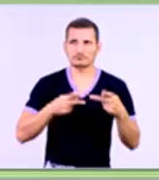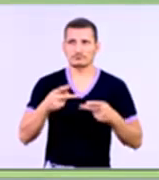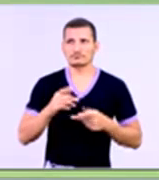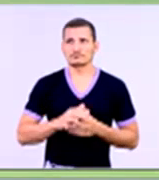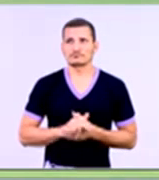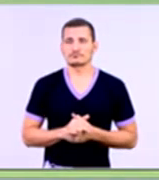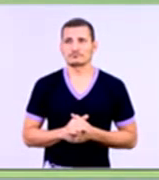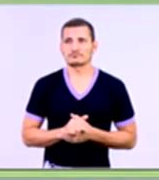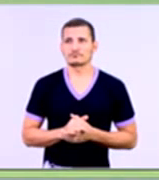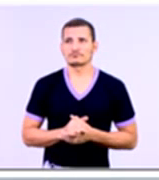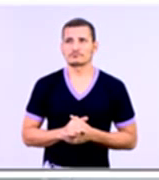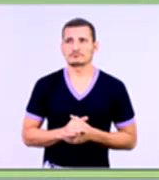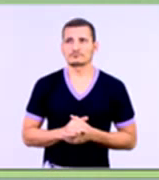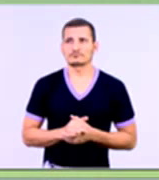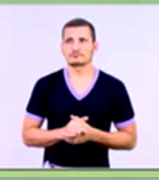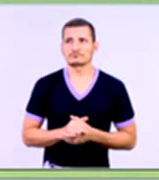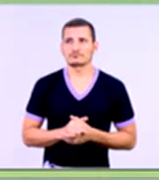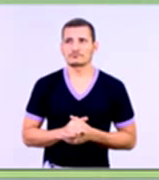continuar.